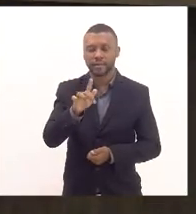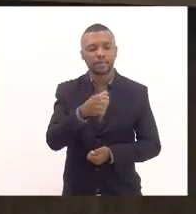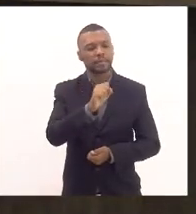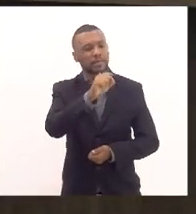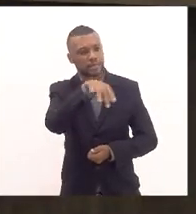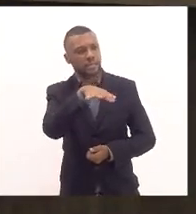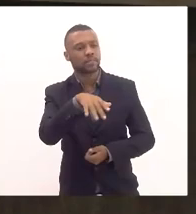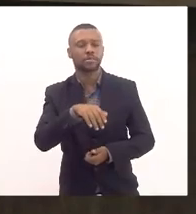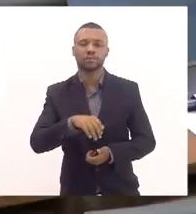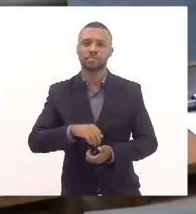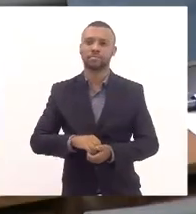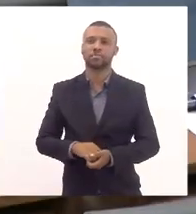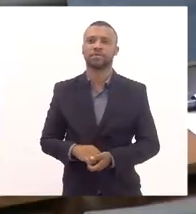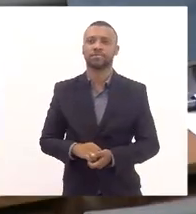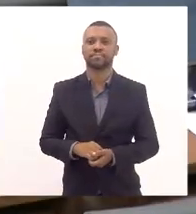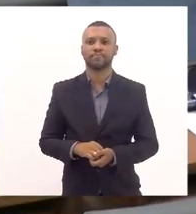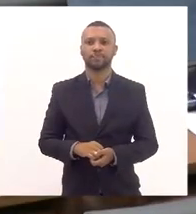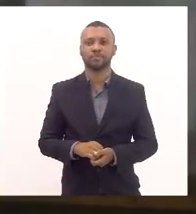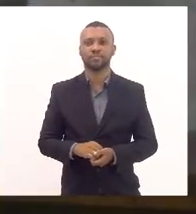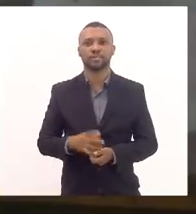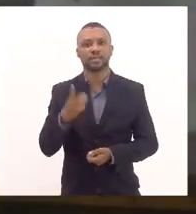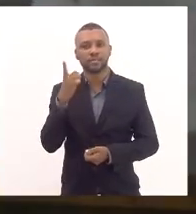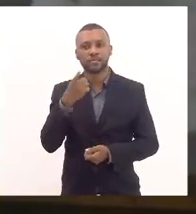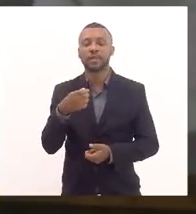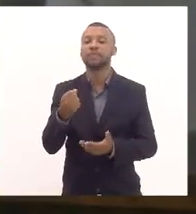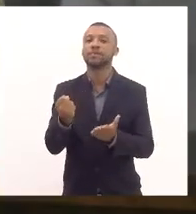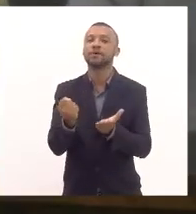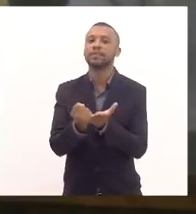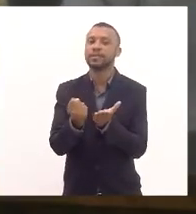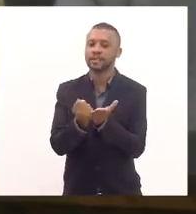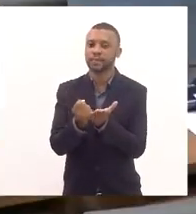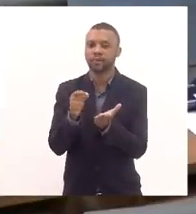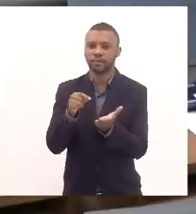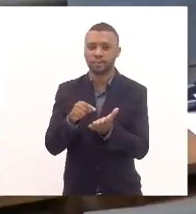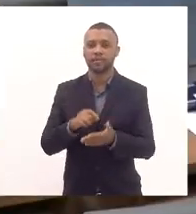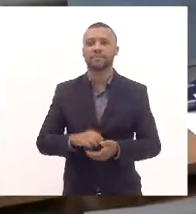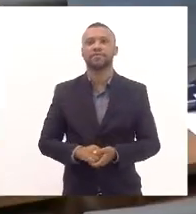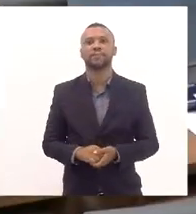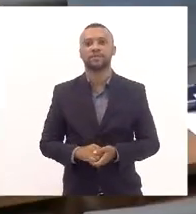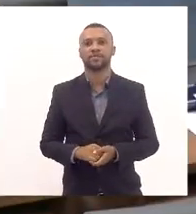presidente o Deputado Samuel Malafaia